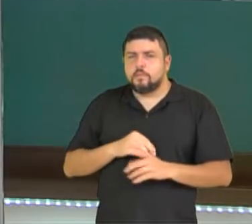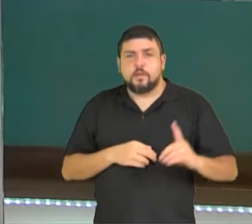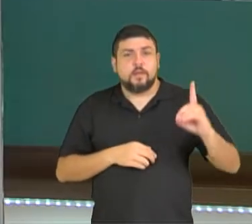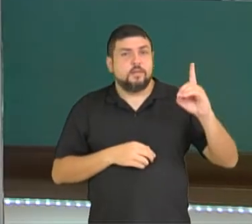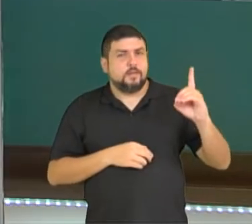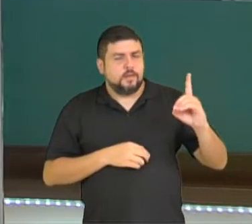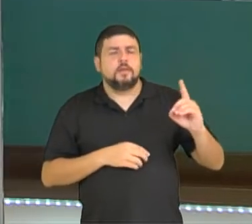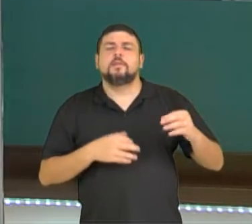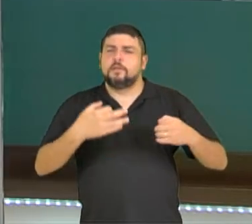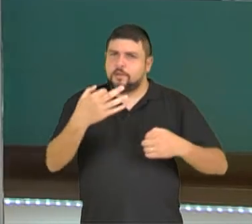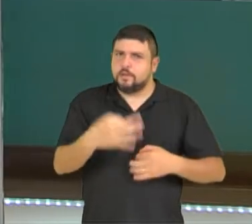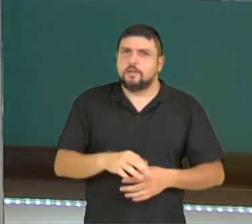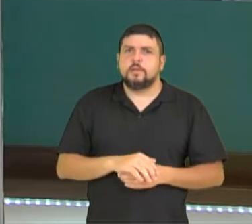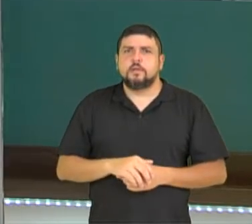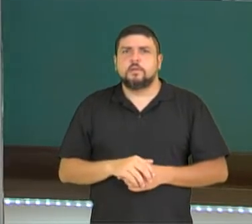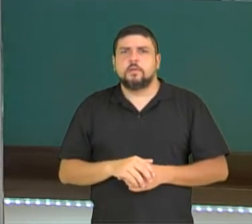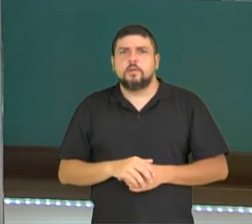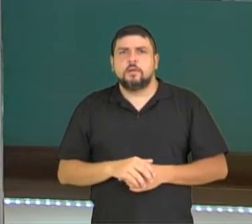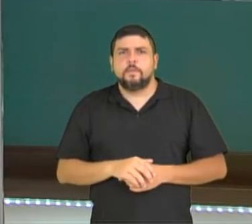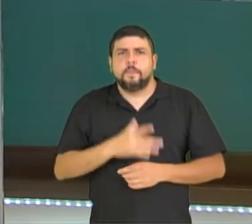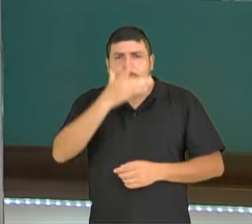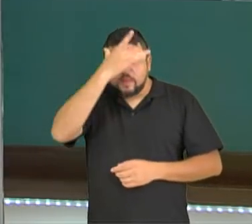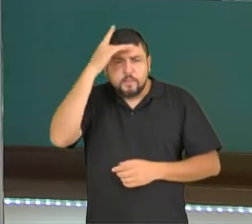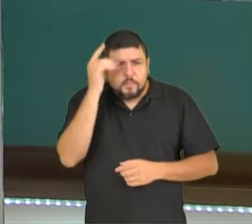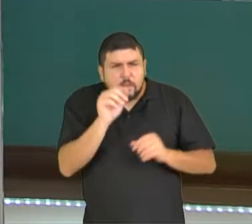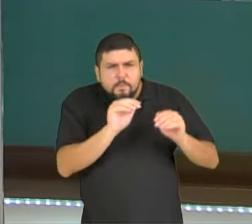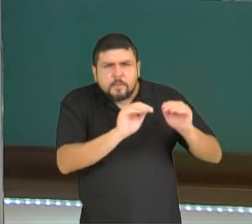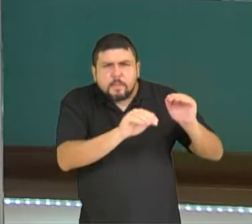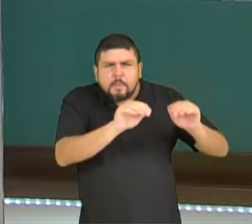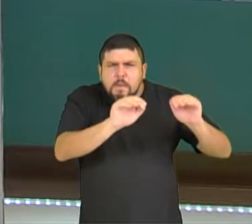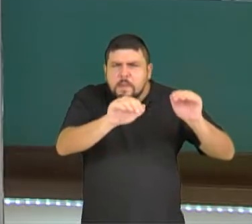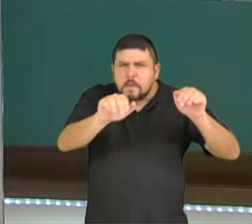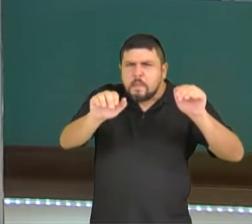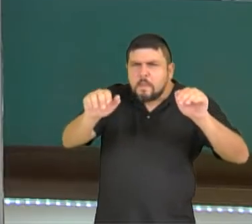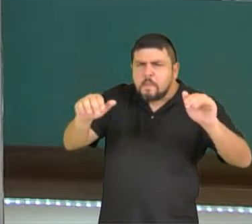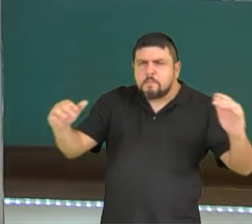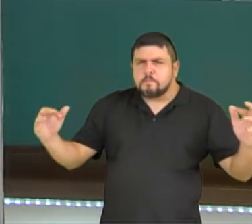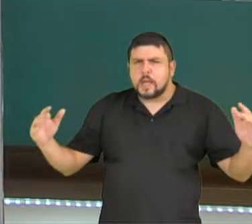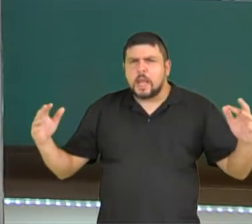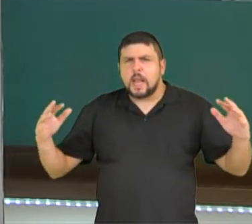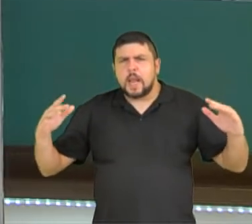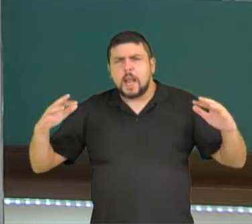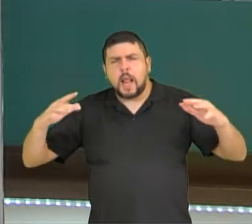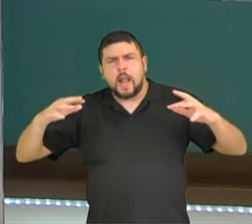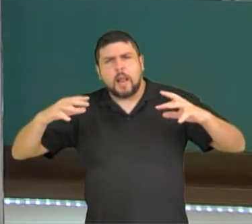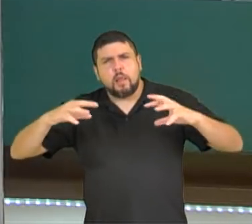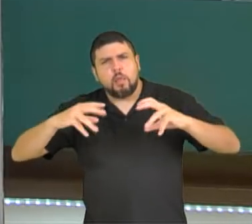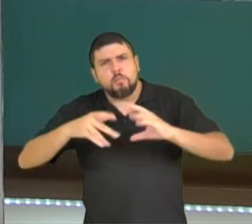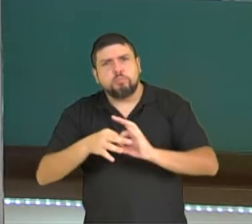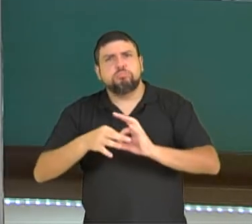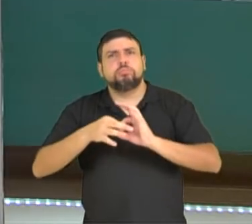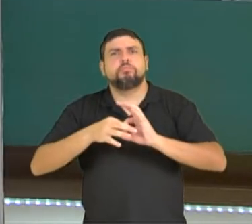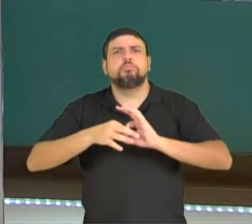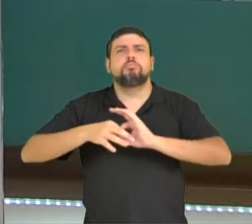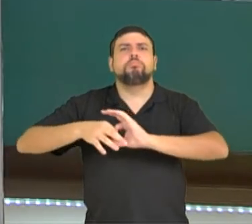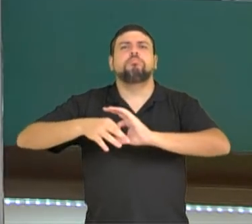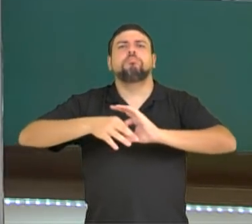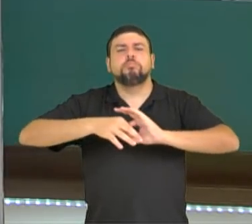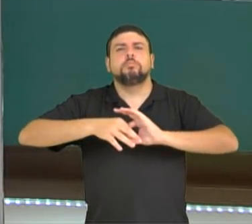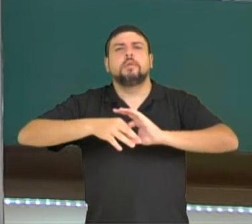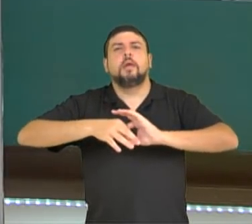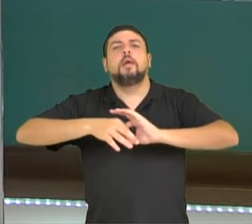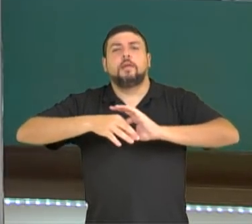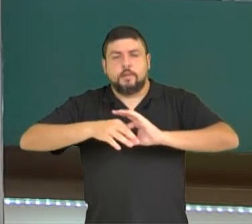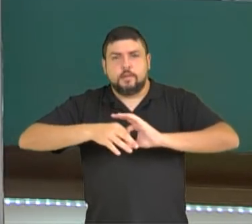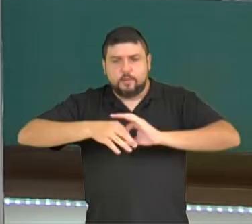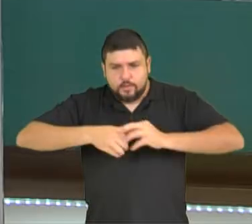resposta correta. Várias pessoas fazendo a sua parte, doando para salvar vidas. Sim, é um elemento verbal que tem